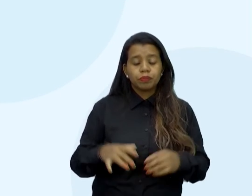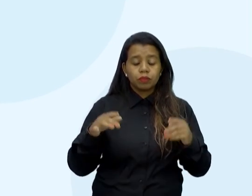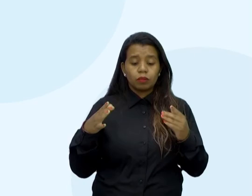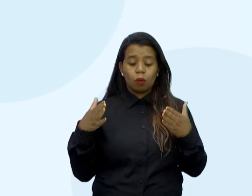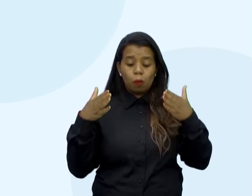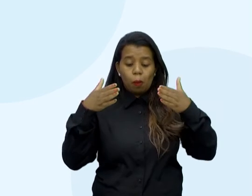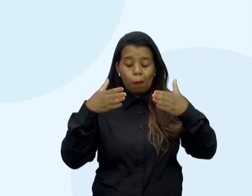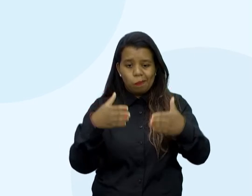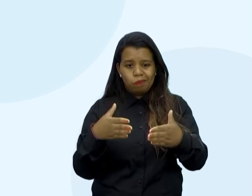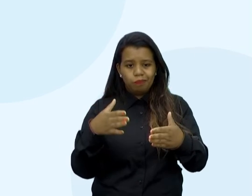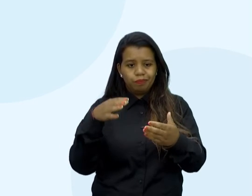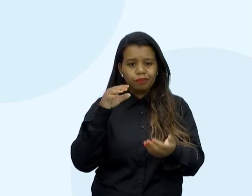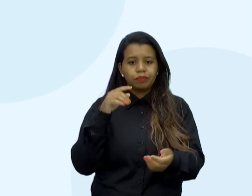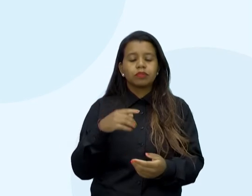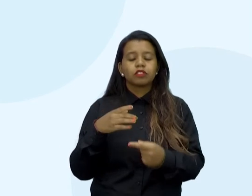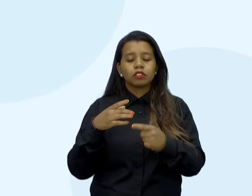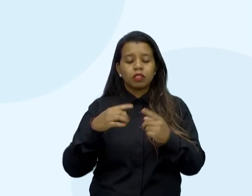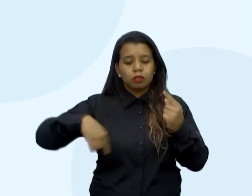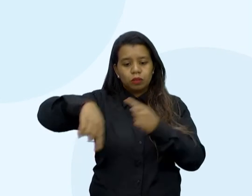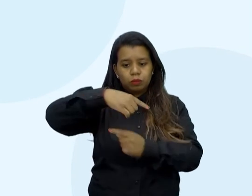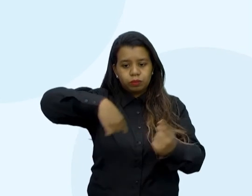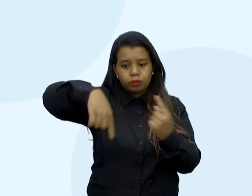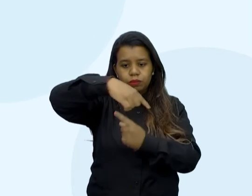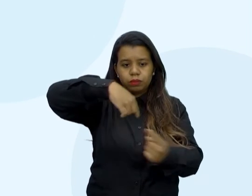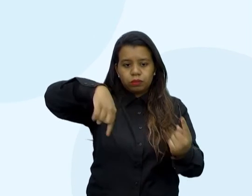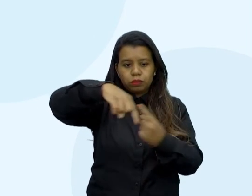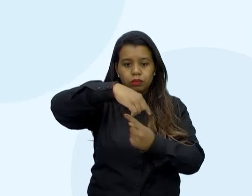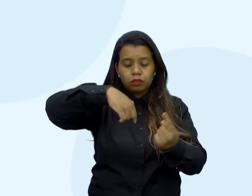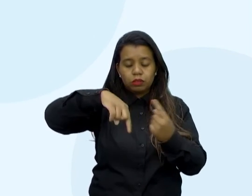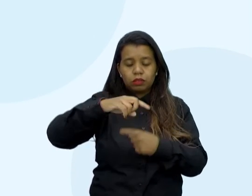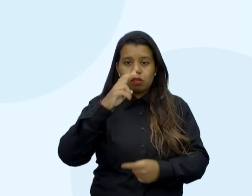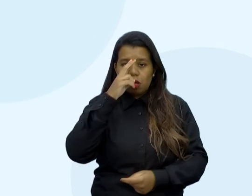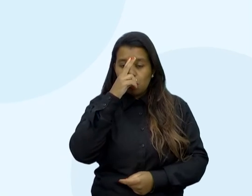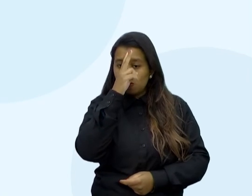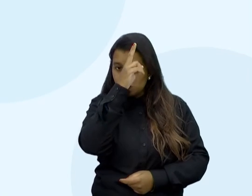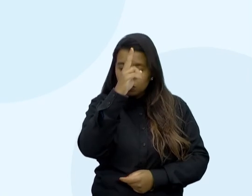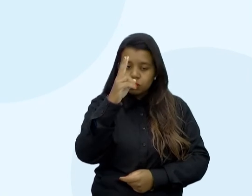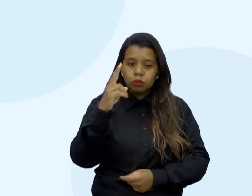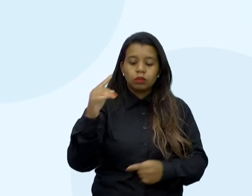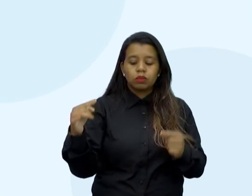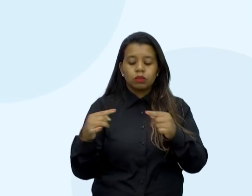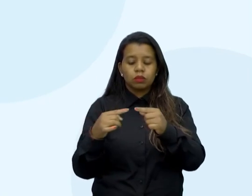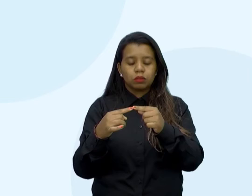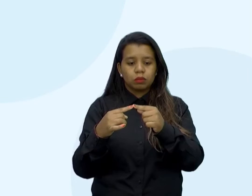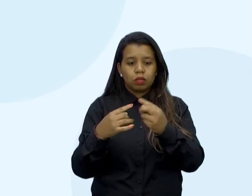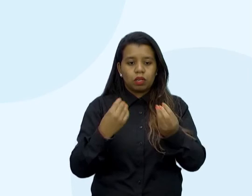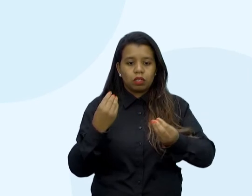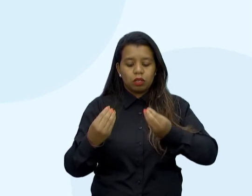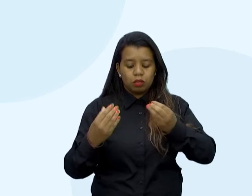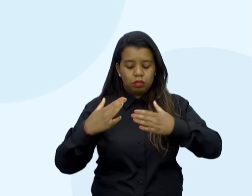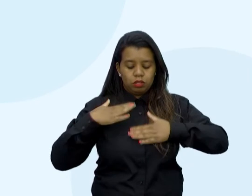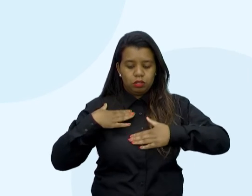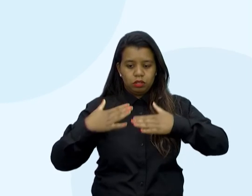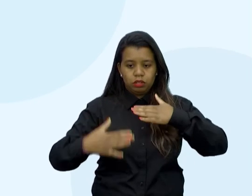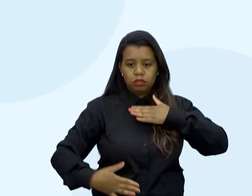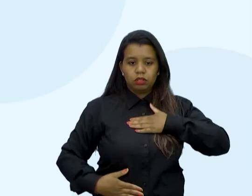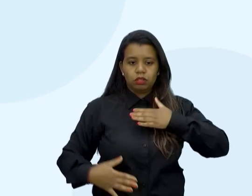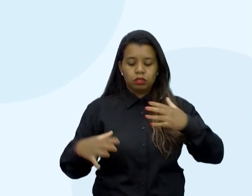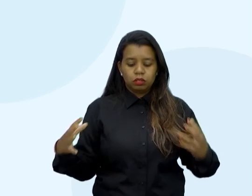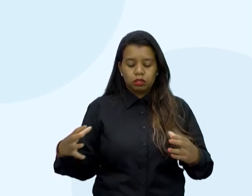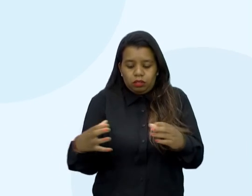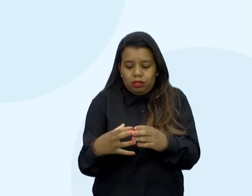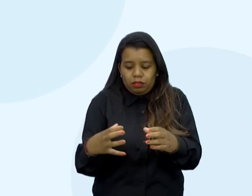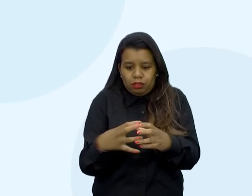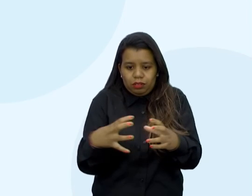onde o corpo se desloca sem rotacionar mediante uma força aplicada, como se a massa estivesse concentrada. Não é que ela